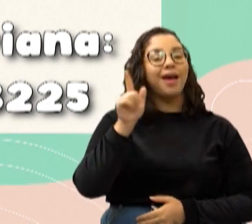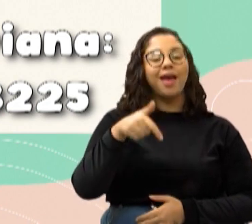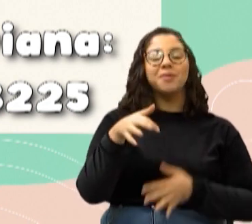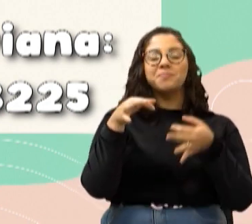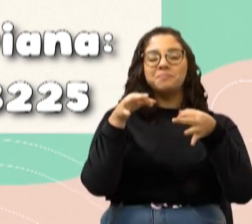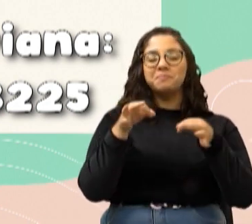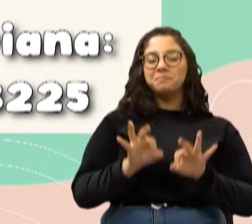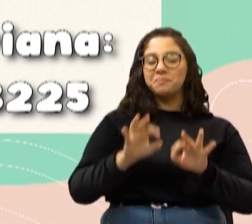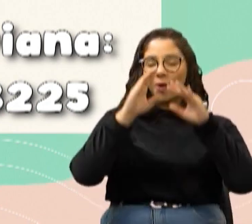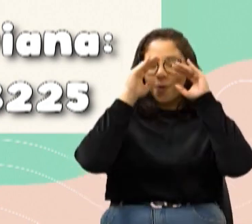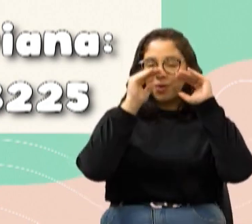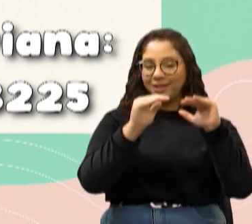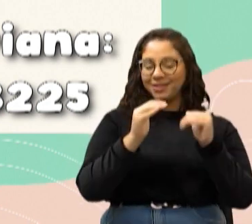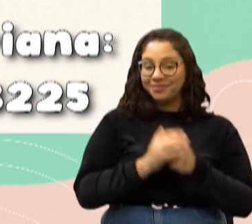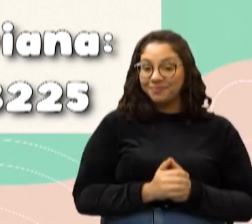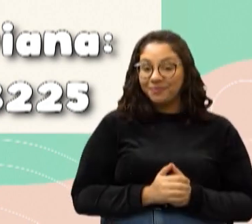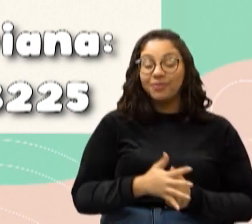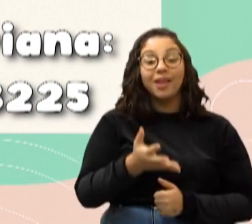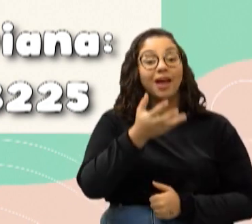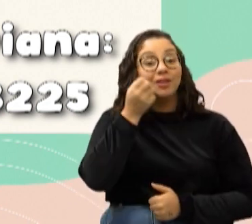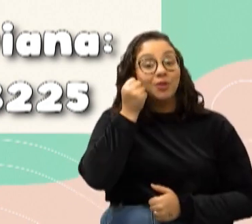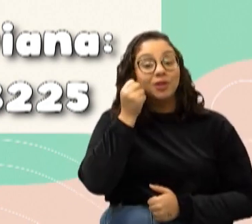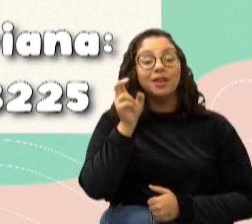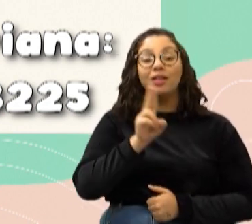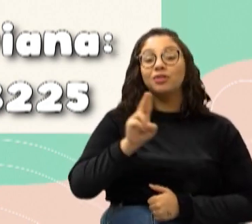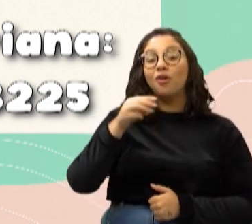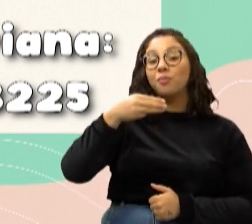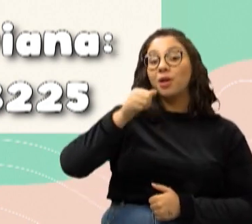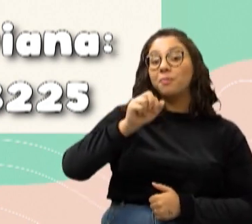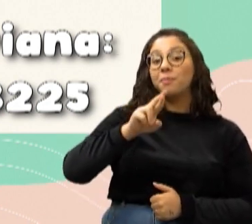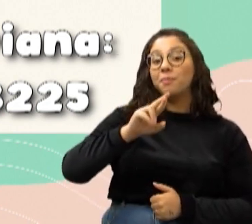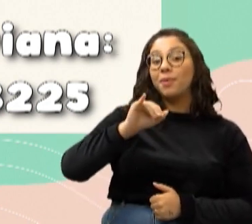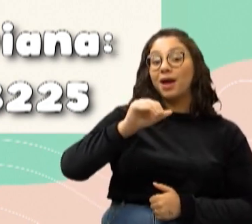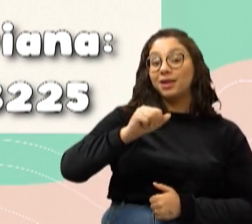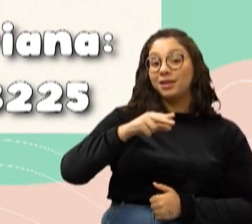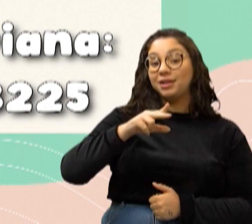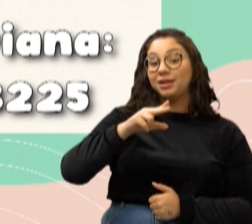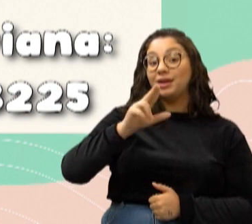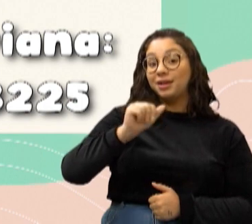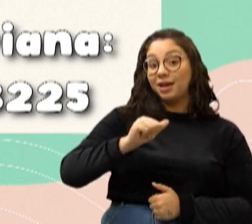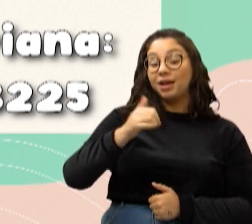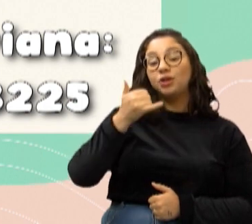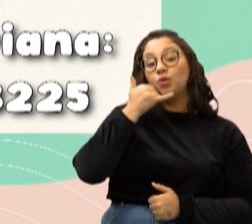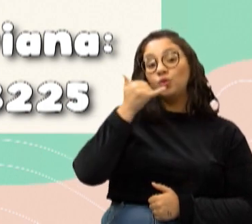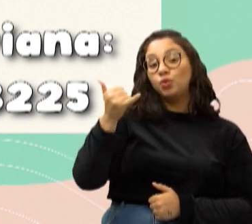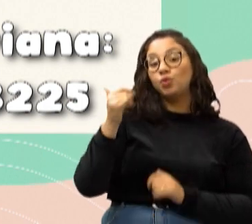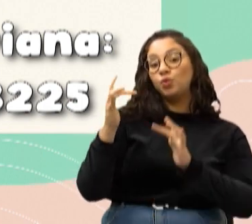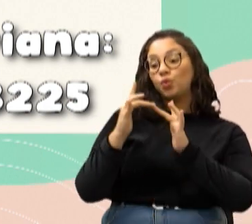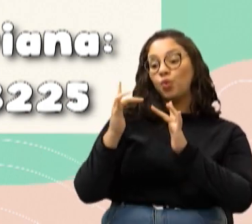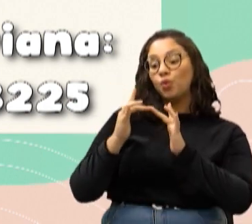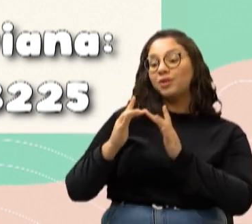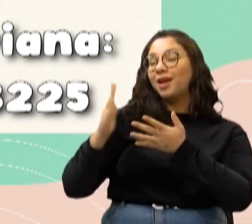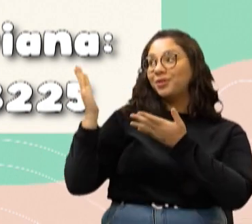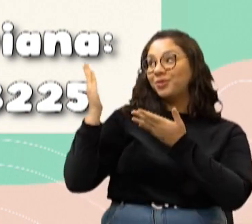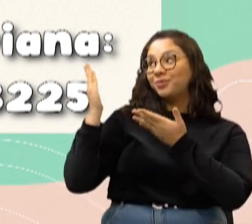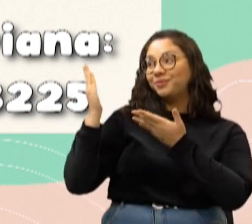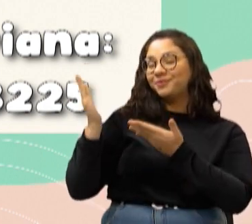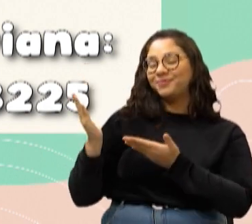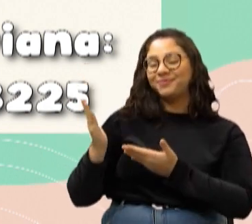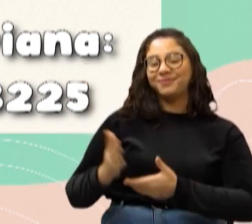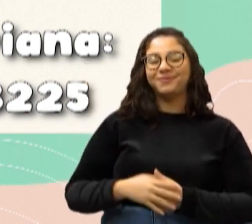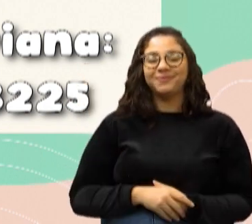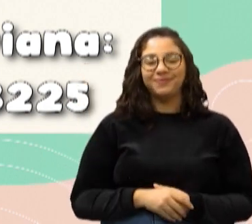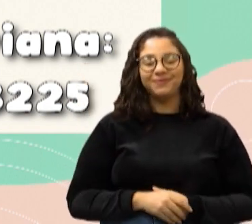numa cadelinha comportada? Para adotar, fale com a Mariana. O DDD é 19